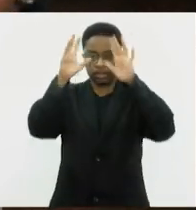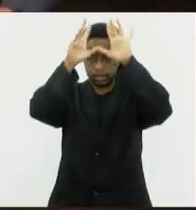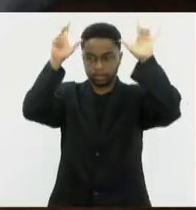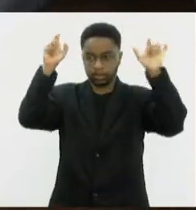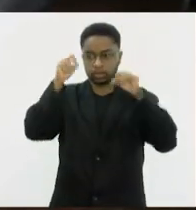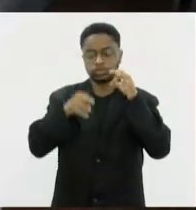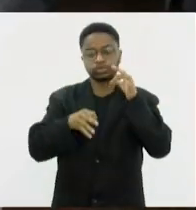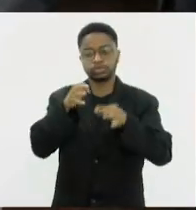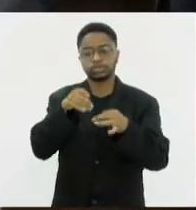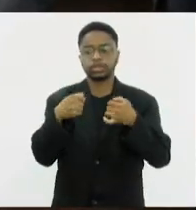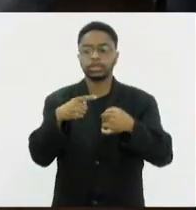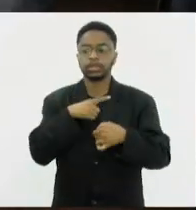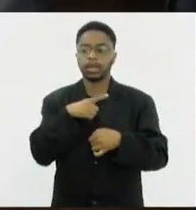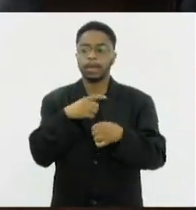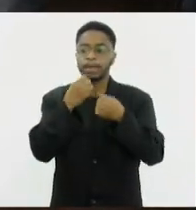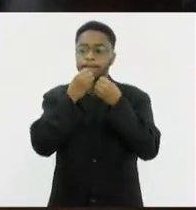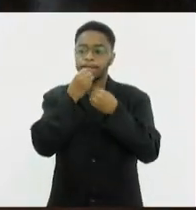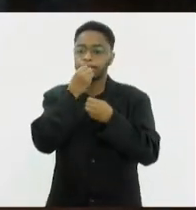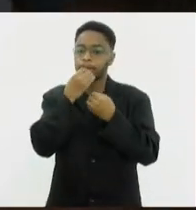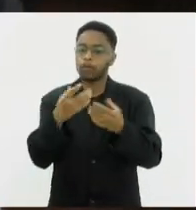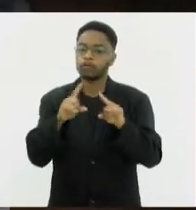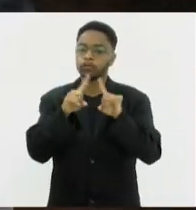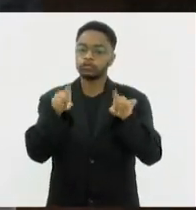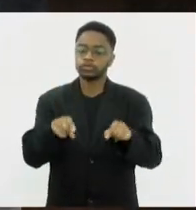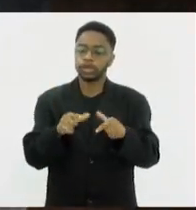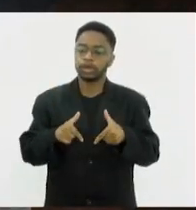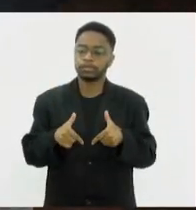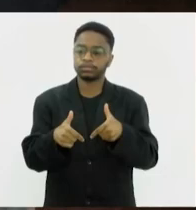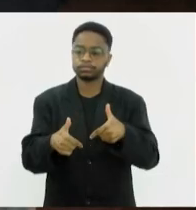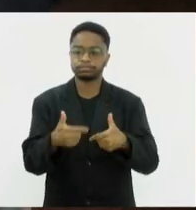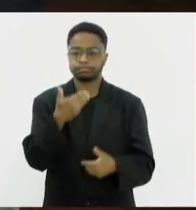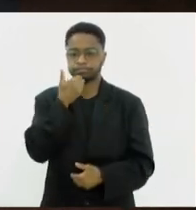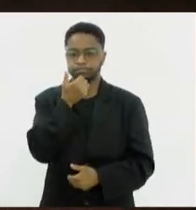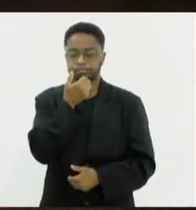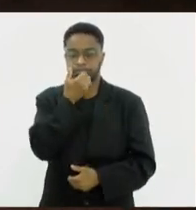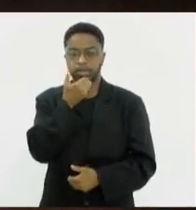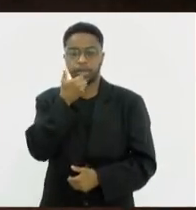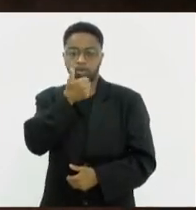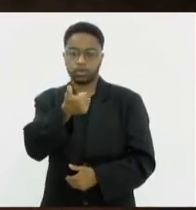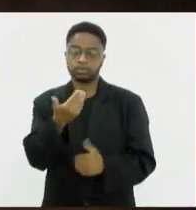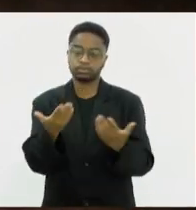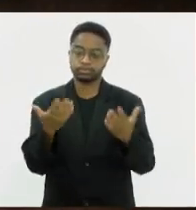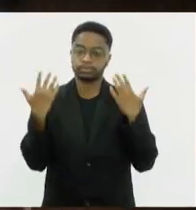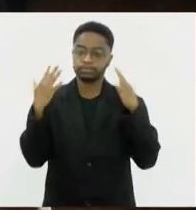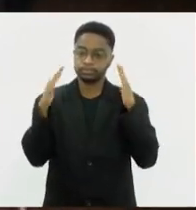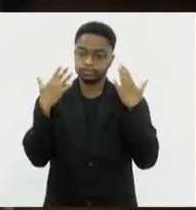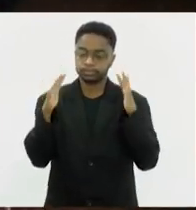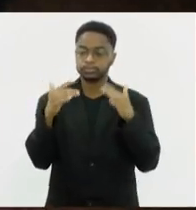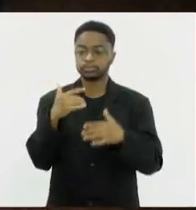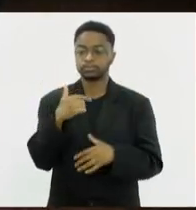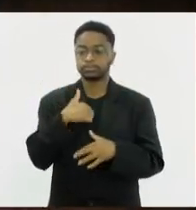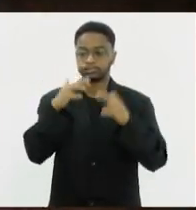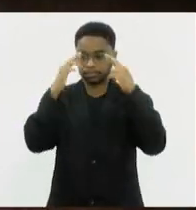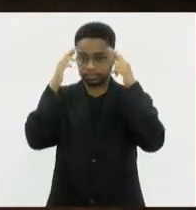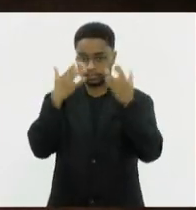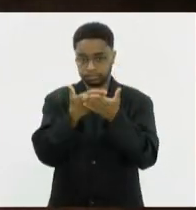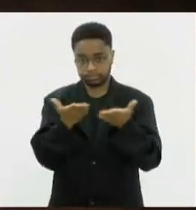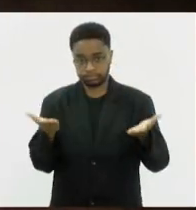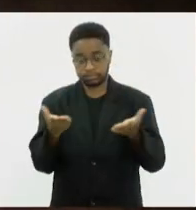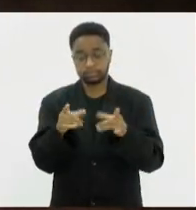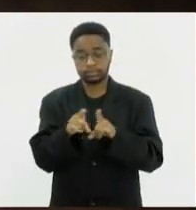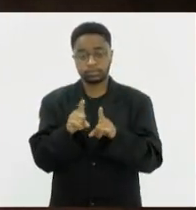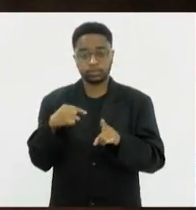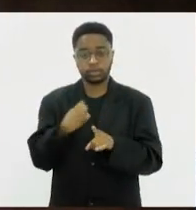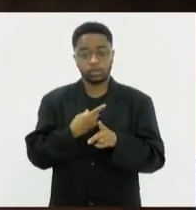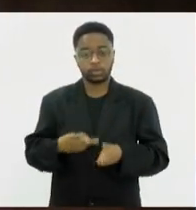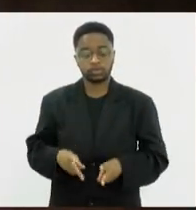bons servidores dedicados para uma prestação jurisdicional mais efetiva. Então, parabéns, todo respeito nosso, e a gente vai seguir, e se Deus